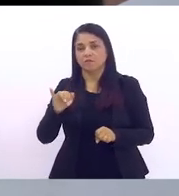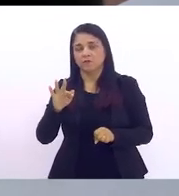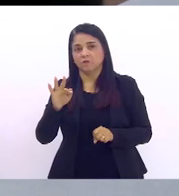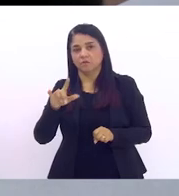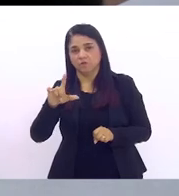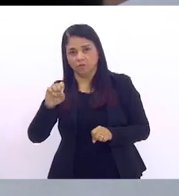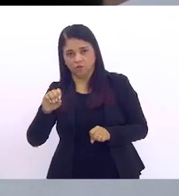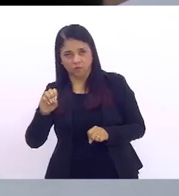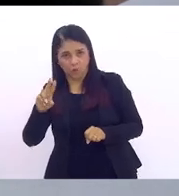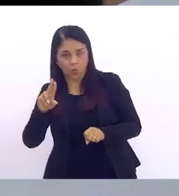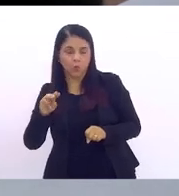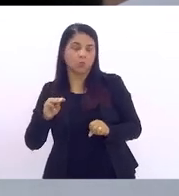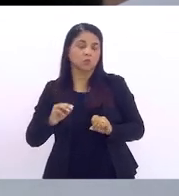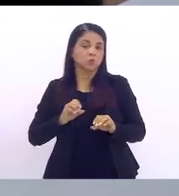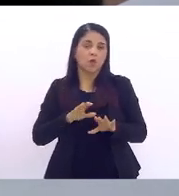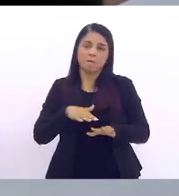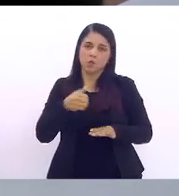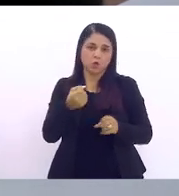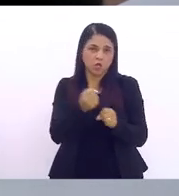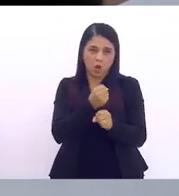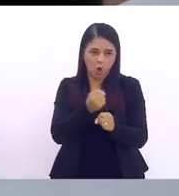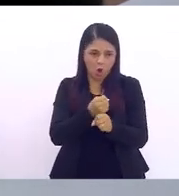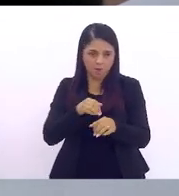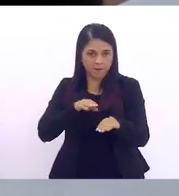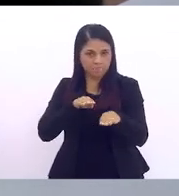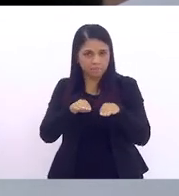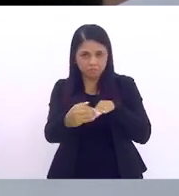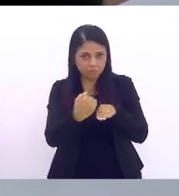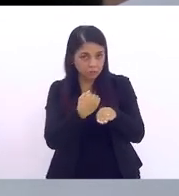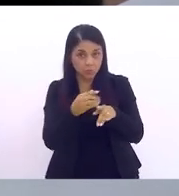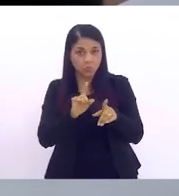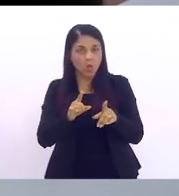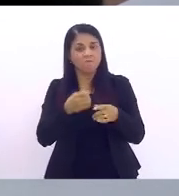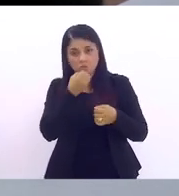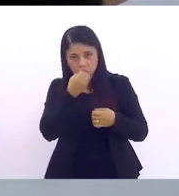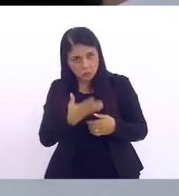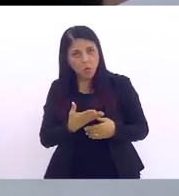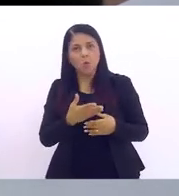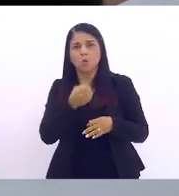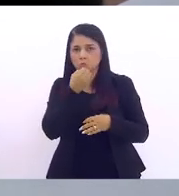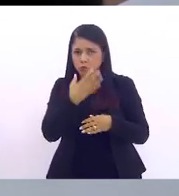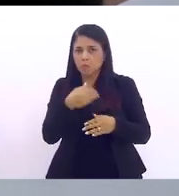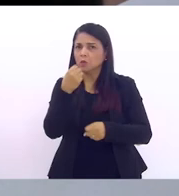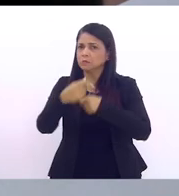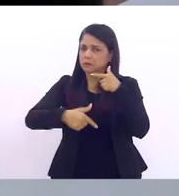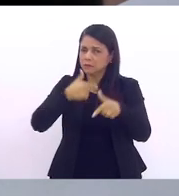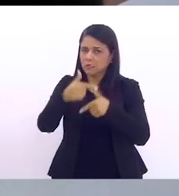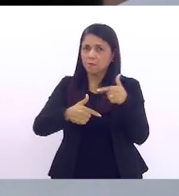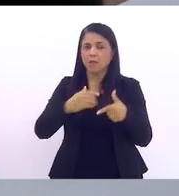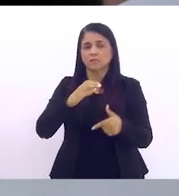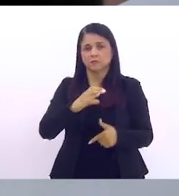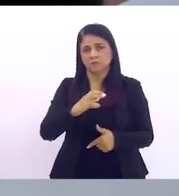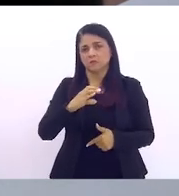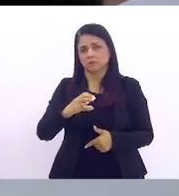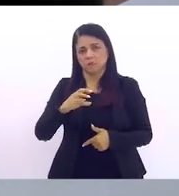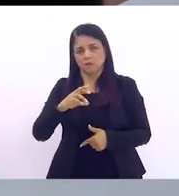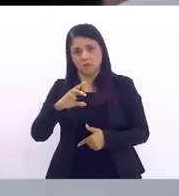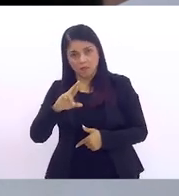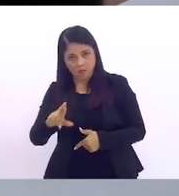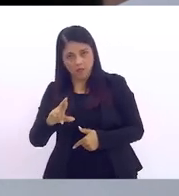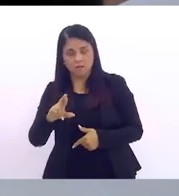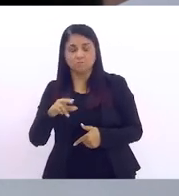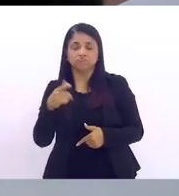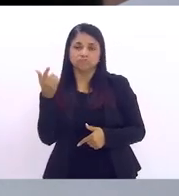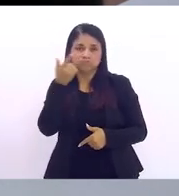fizeram nas vias que realmente isso é foi de muita valia todo trabalho que esse CR vem vem fazendo e